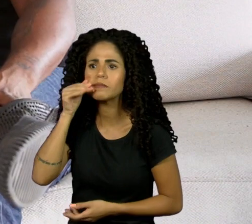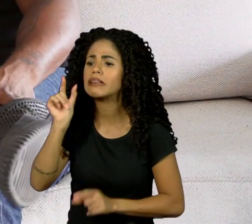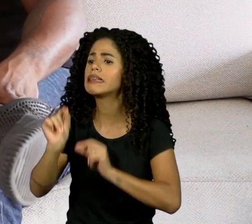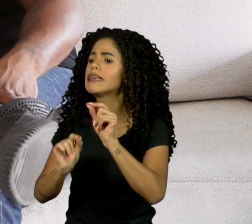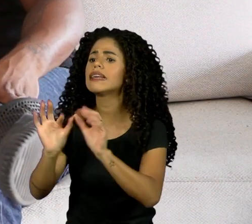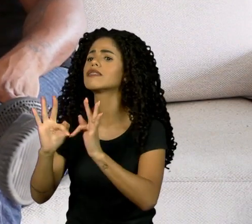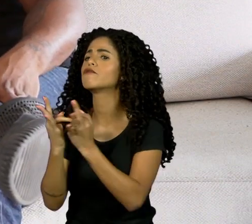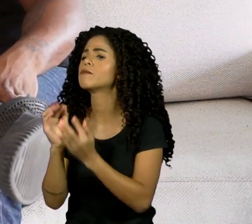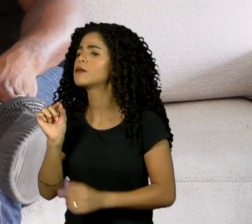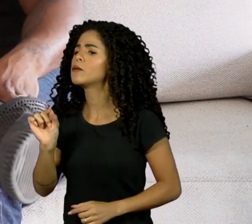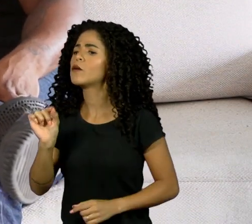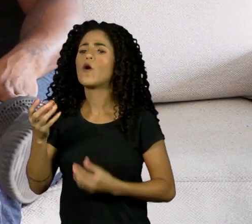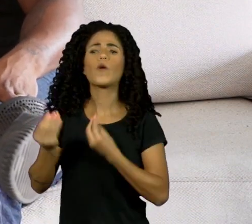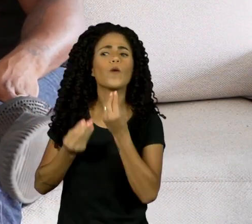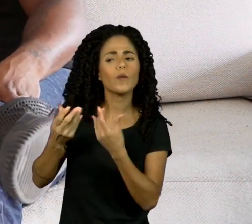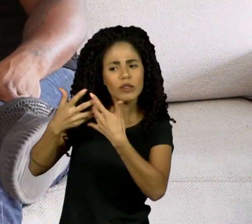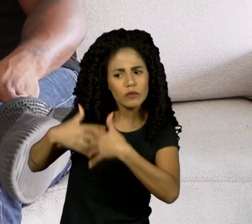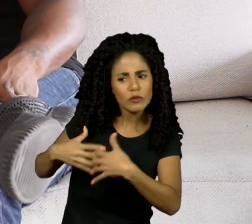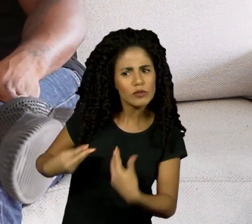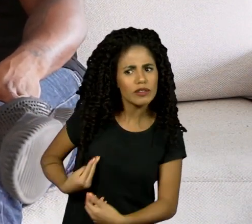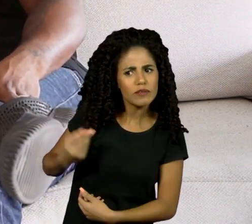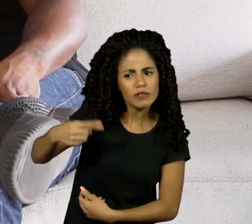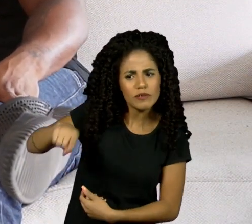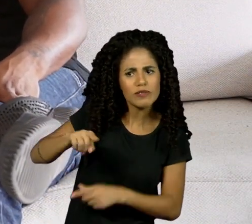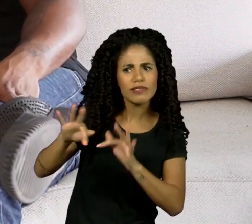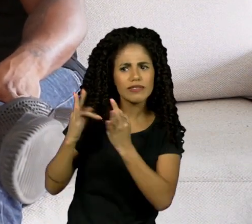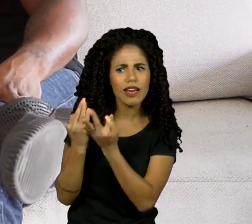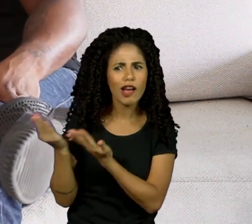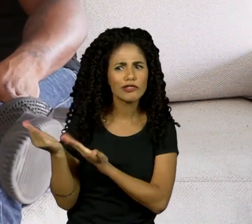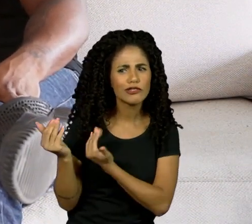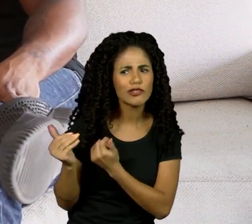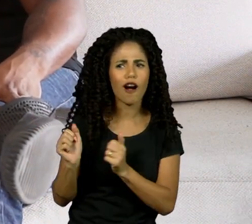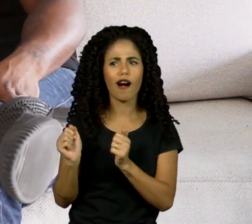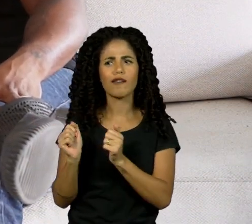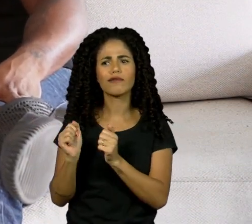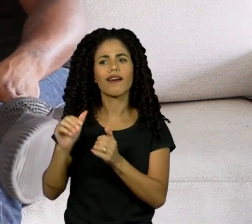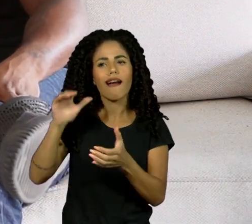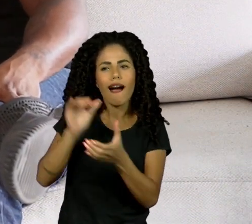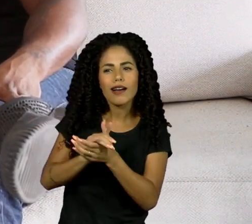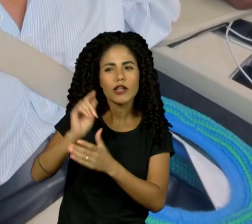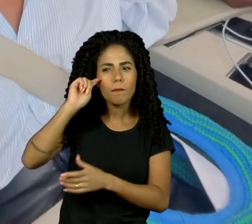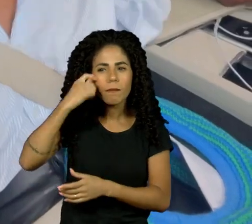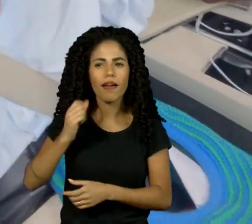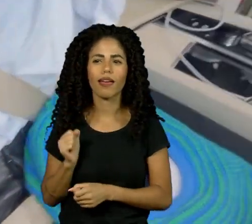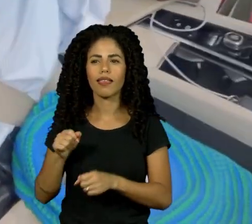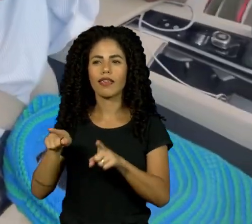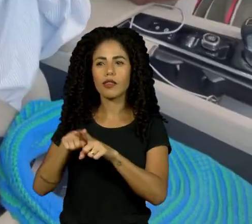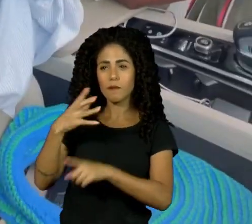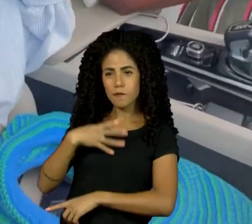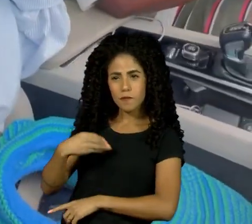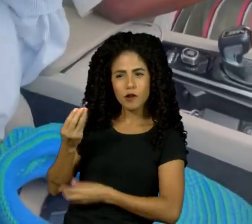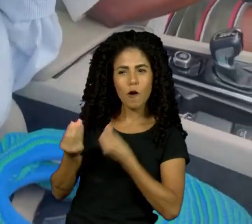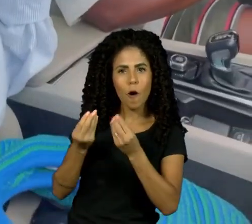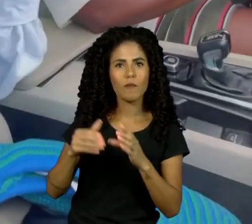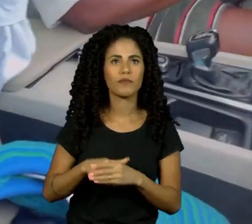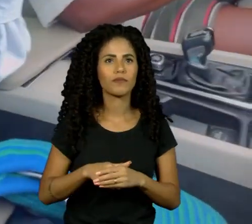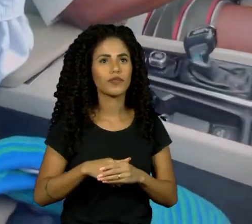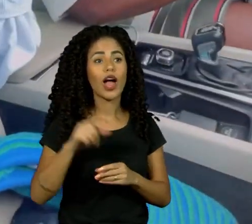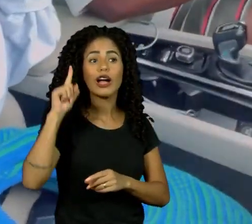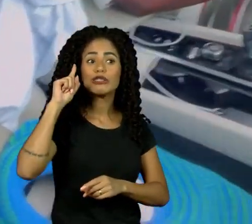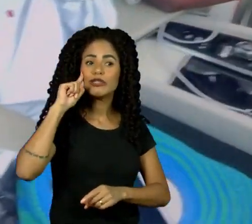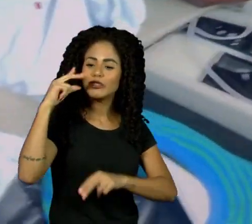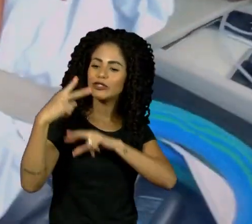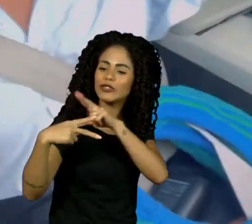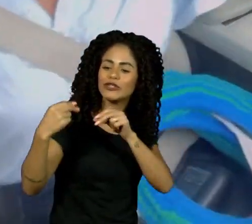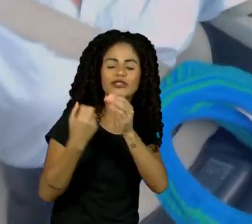né? Como que vocês são, um casal jovem, negro, afrocentrado, com uma filha? Dia de comprar presente de